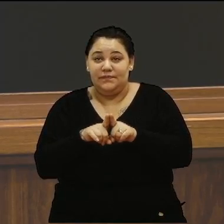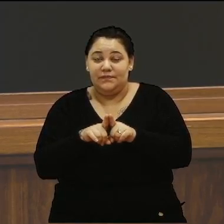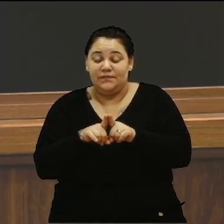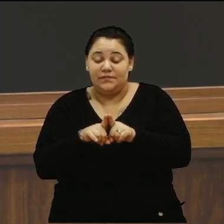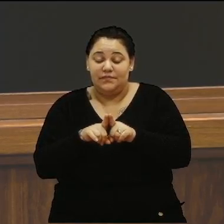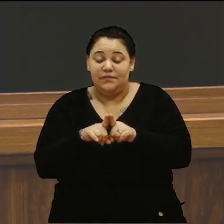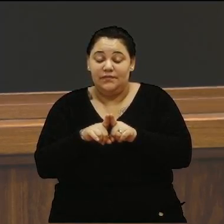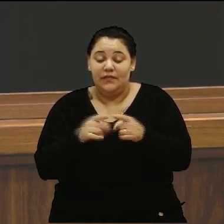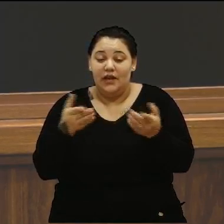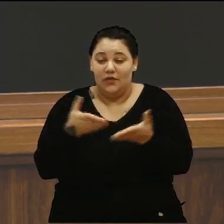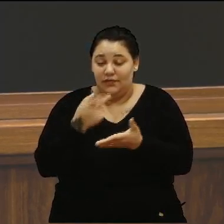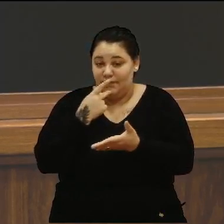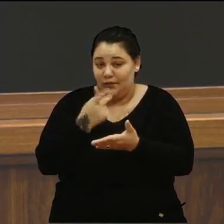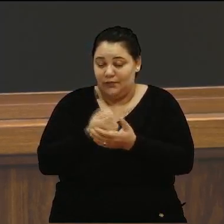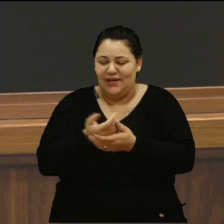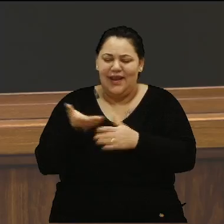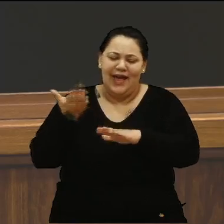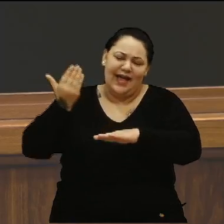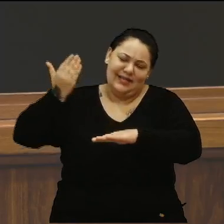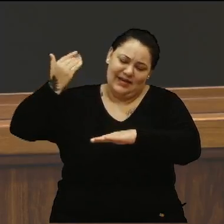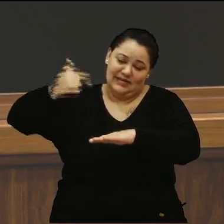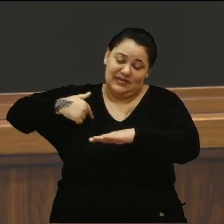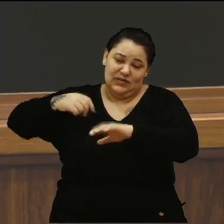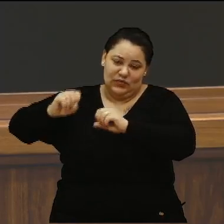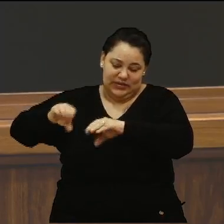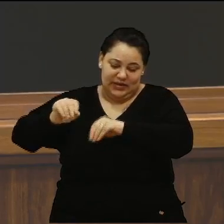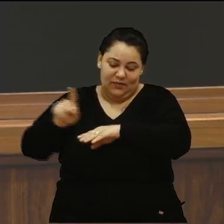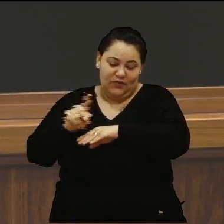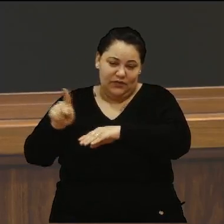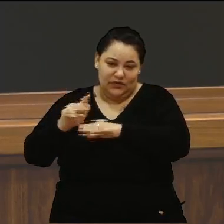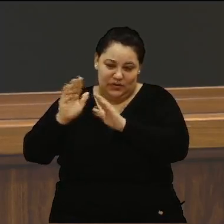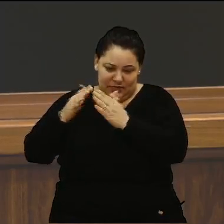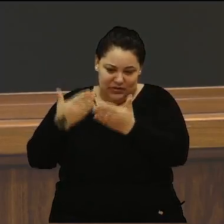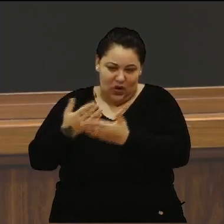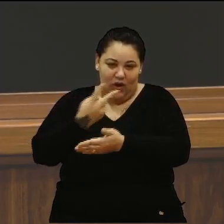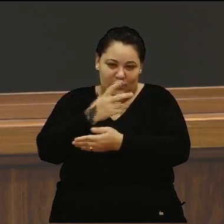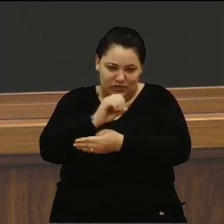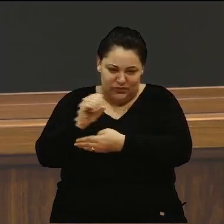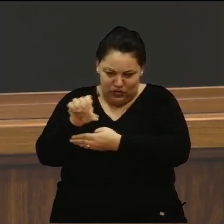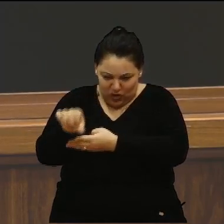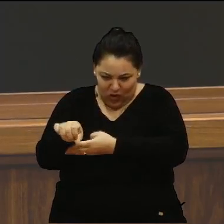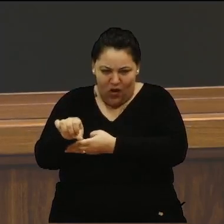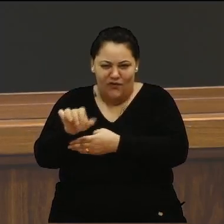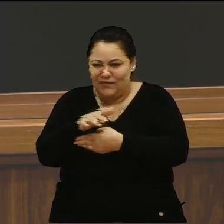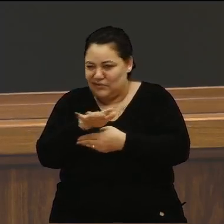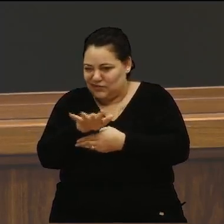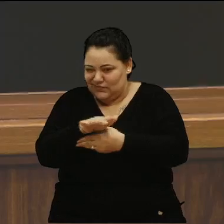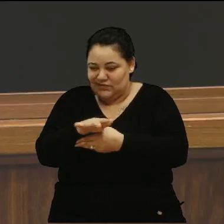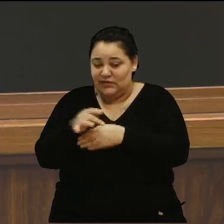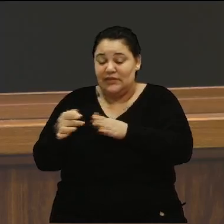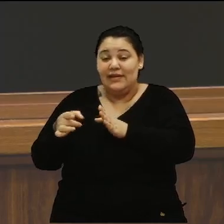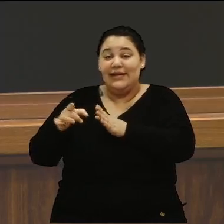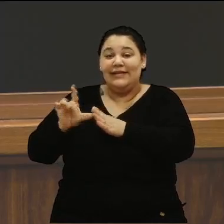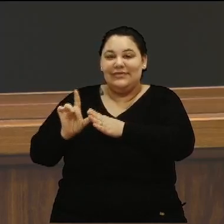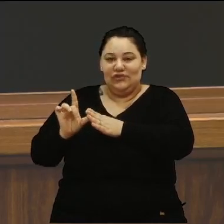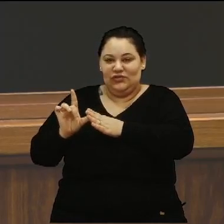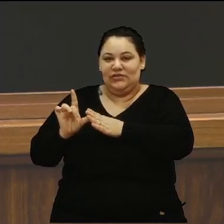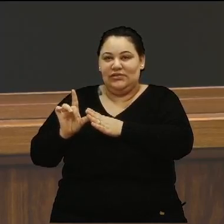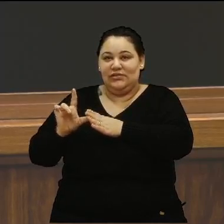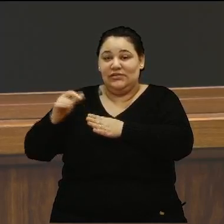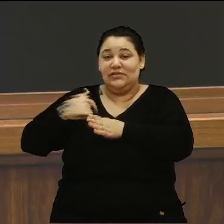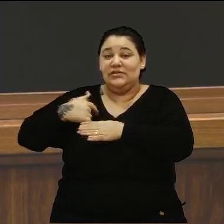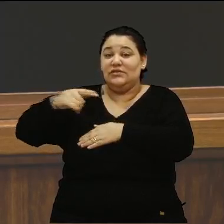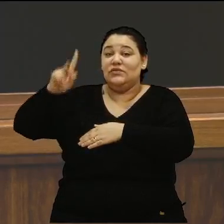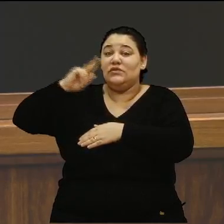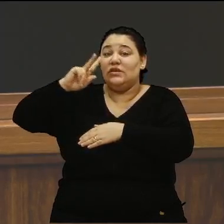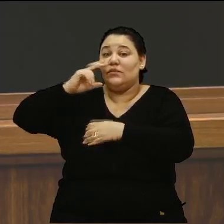agora. Quando eu dava aula lá, numas escolas em 2009, 2000, antes até, eu me lembro